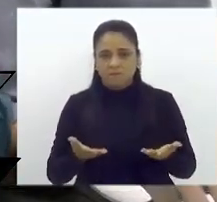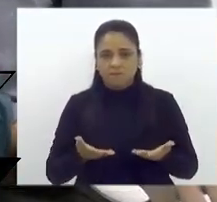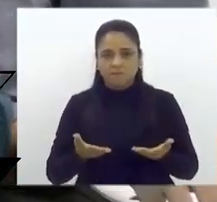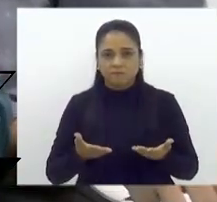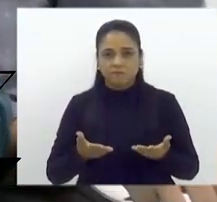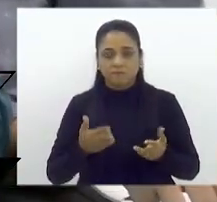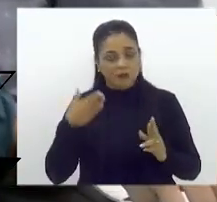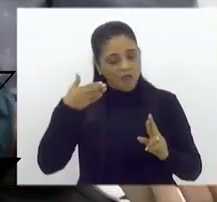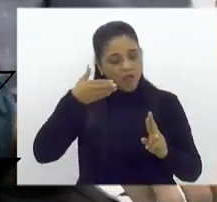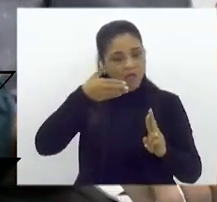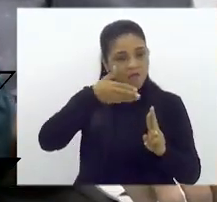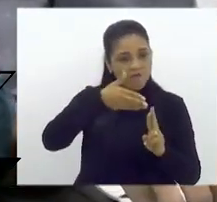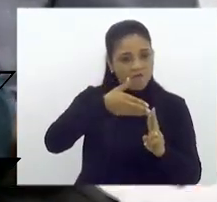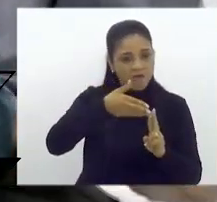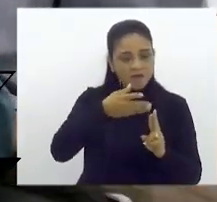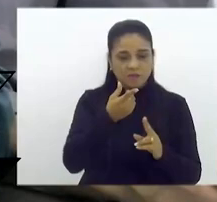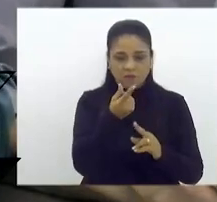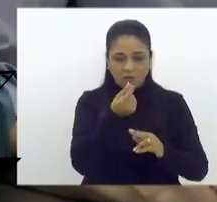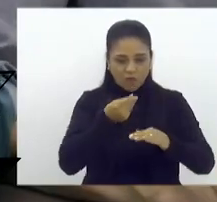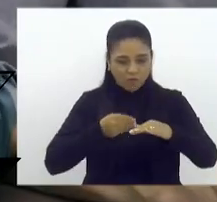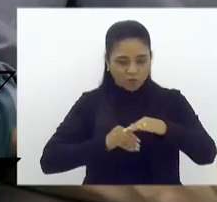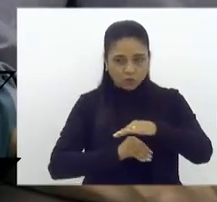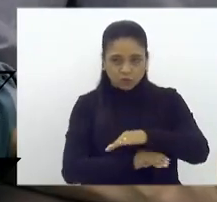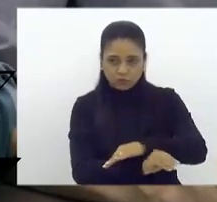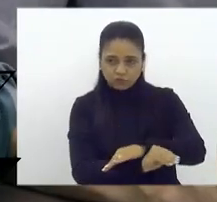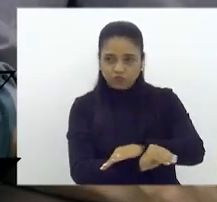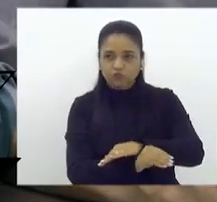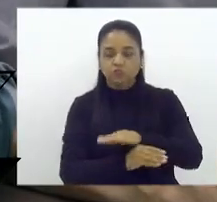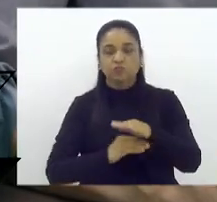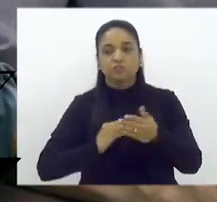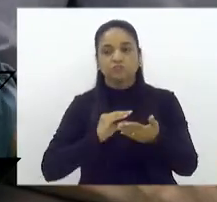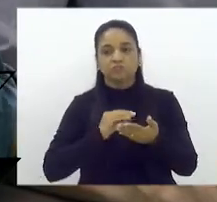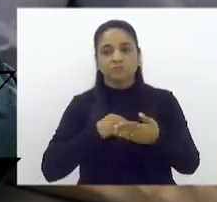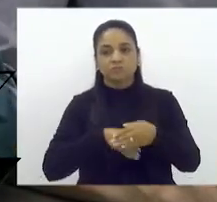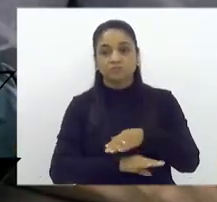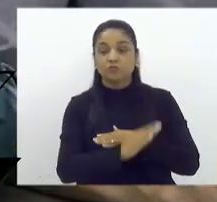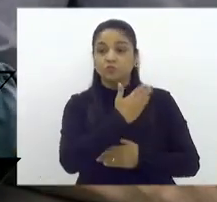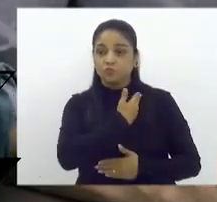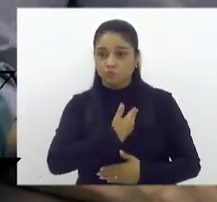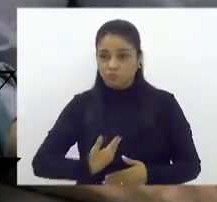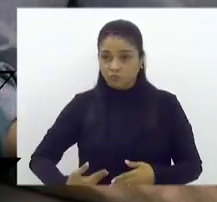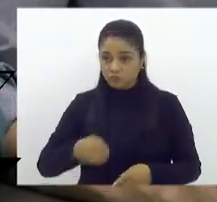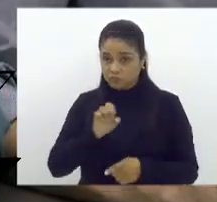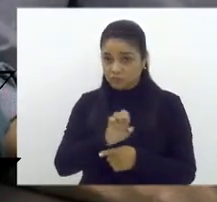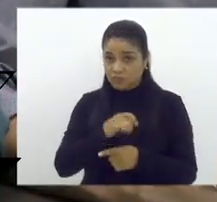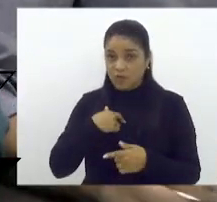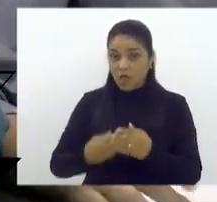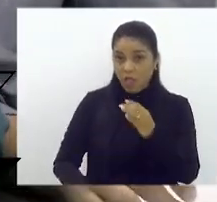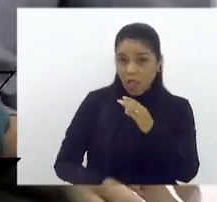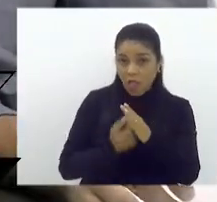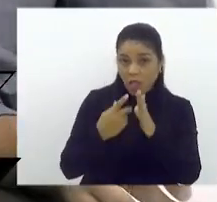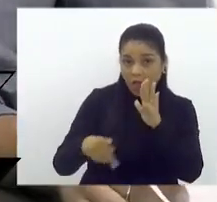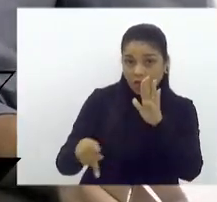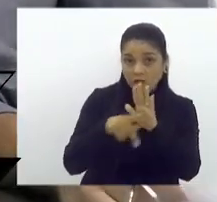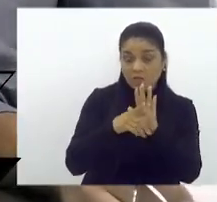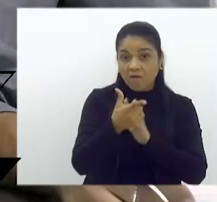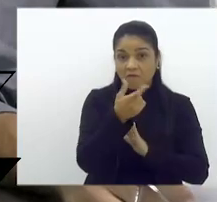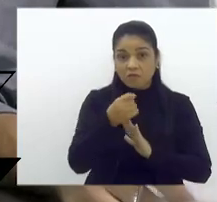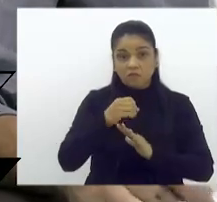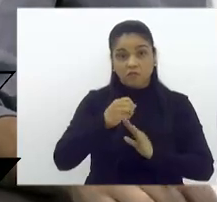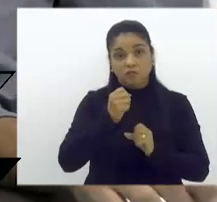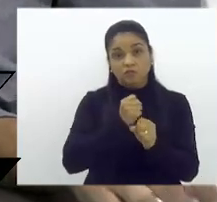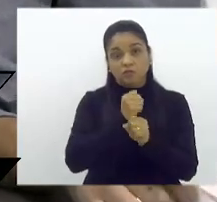referência ao Fundo Estadual de Cultura como uma das fontes. Bom, isso é uma lei de minha autoria que tem mais de 20 anos. E ela